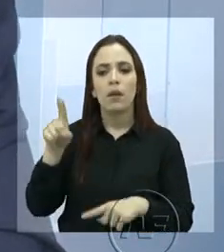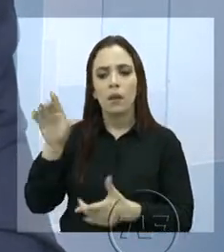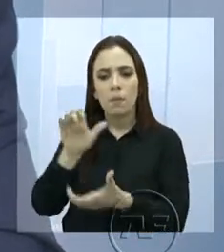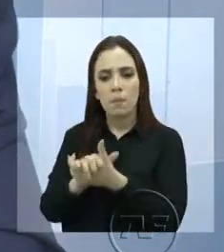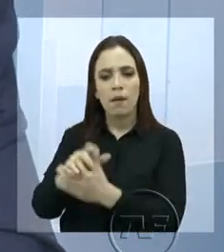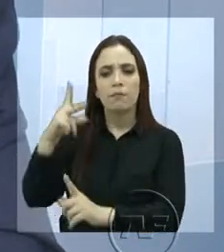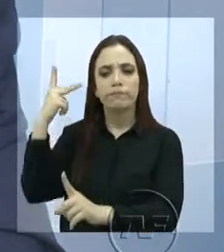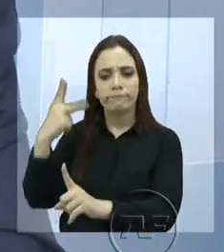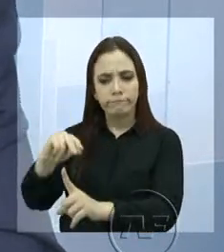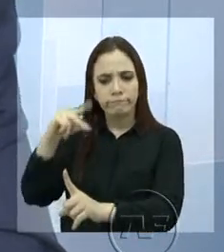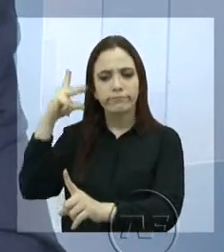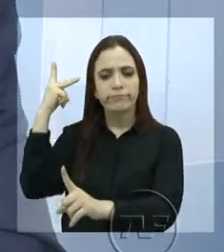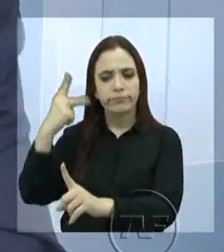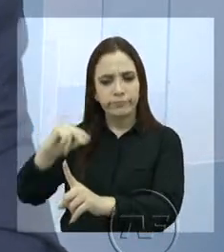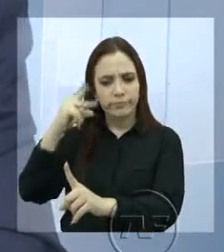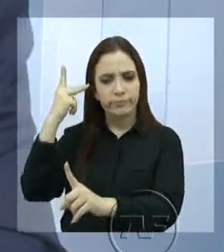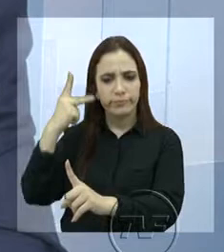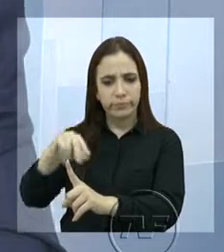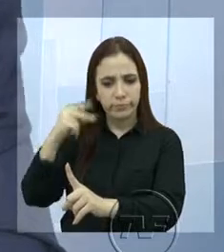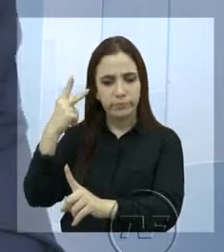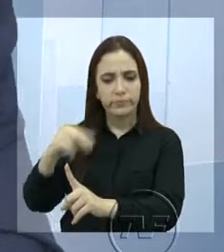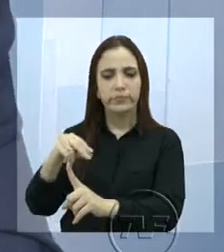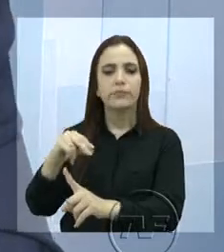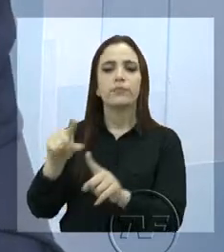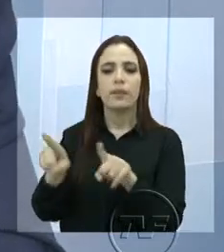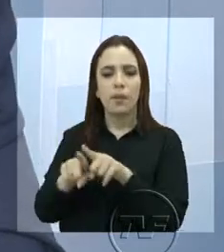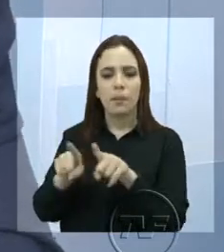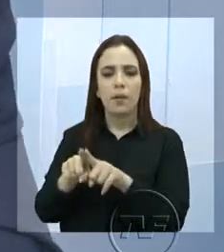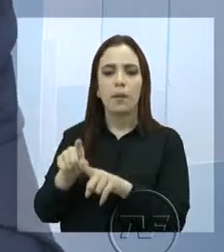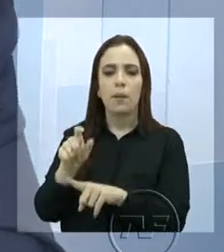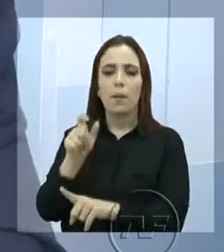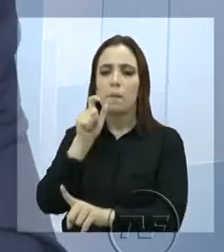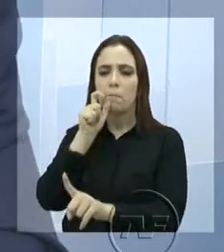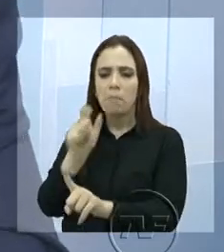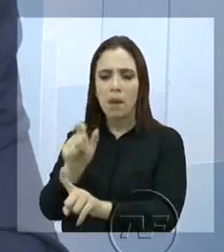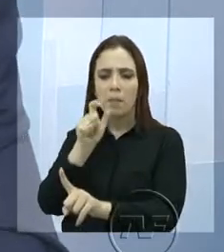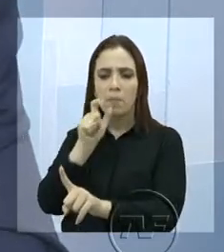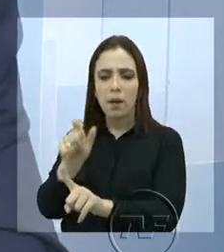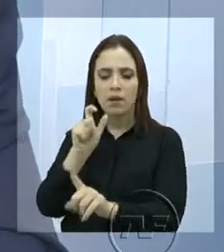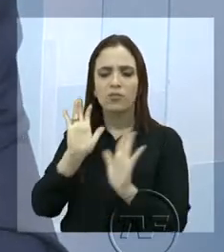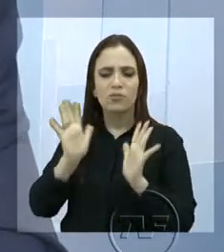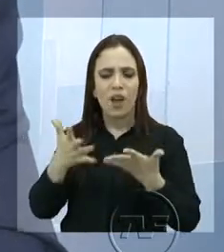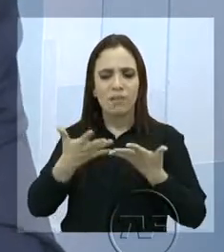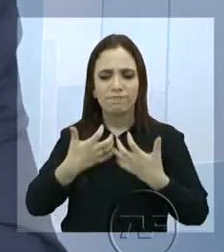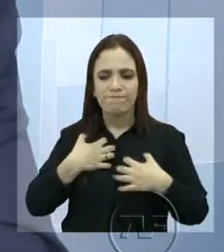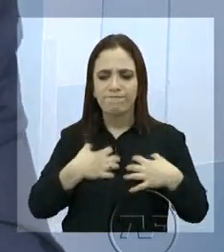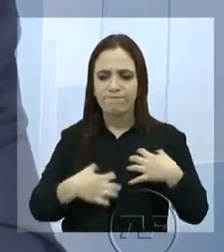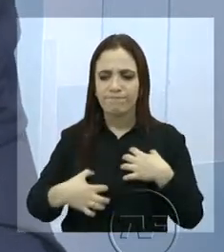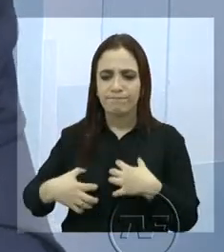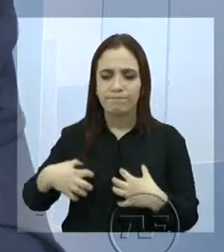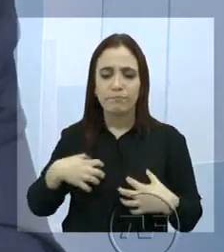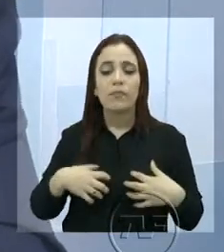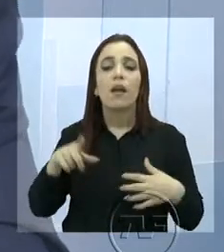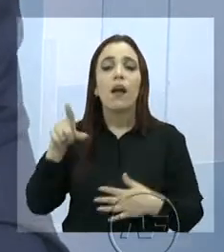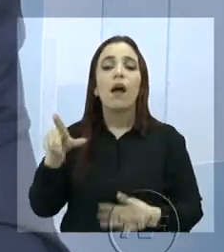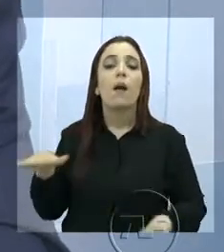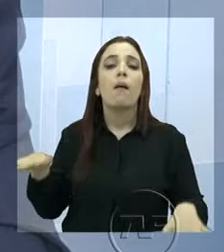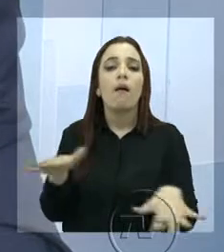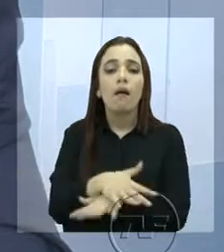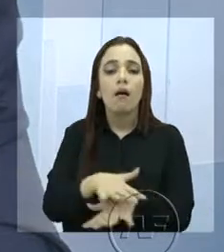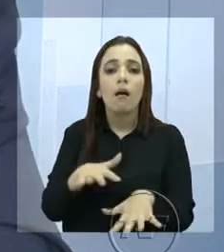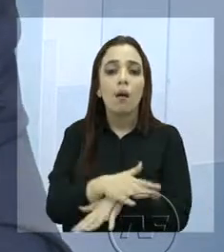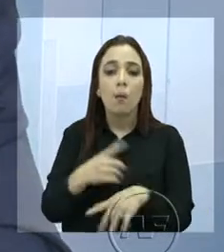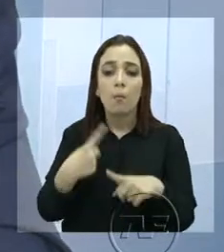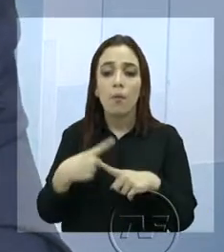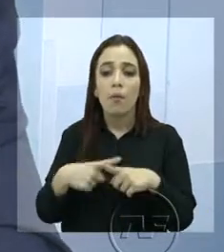agressão pelo próprio marido, tanto física já tinha sofrido, como principalmente moral, e ela se submetia a isso porque não tinha